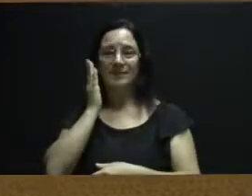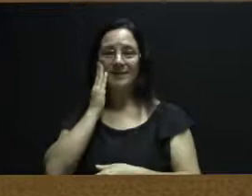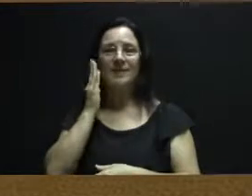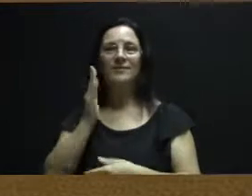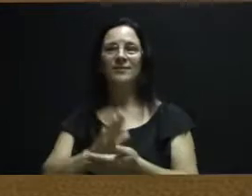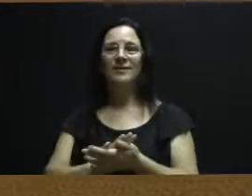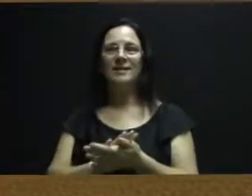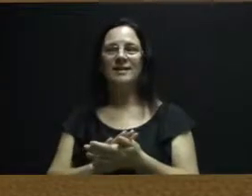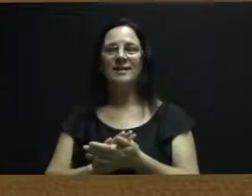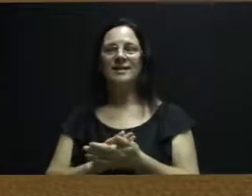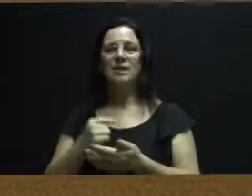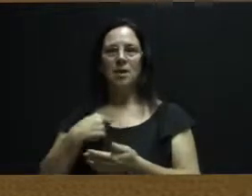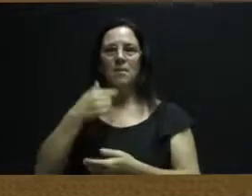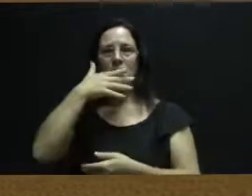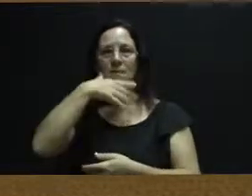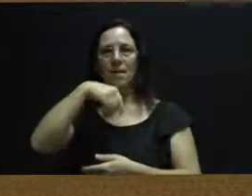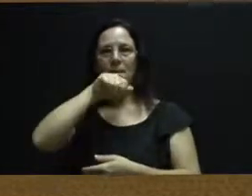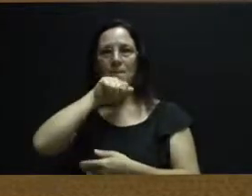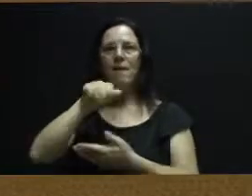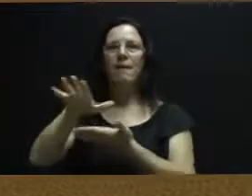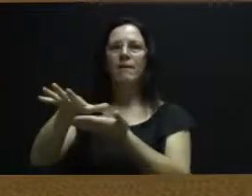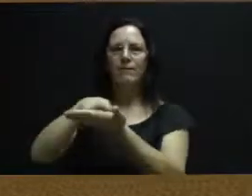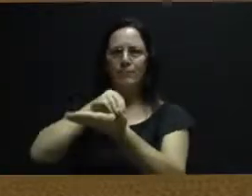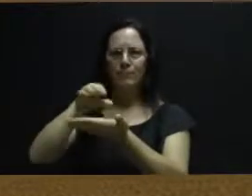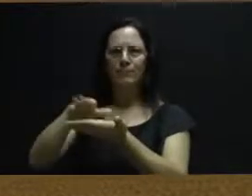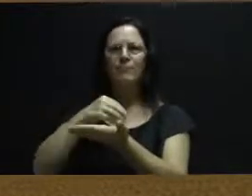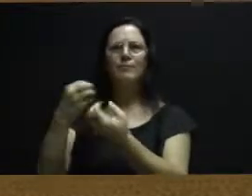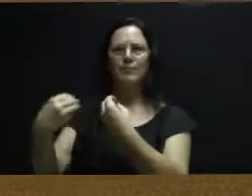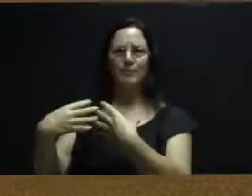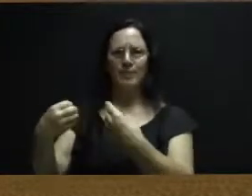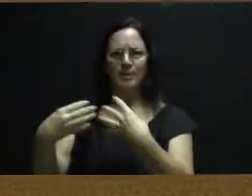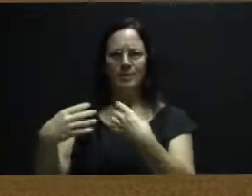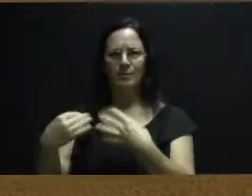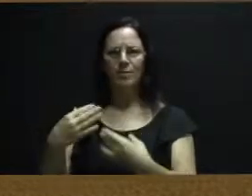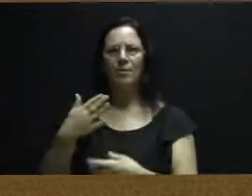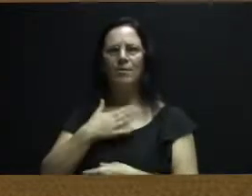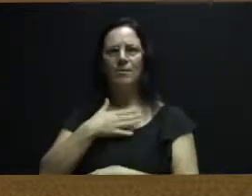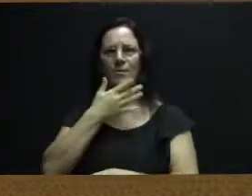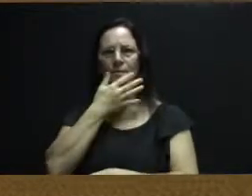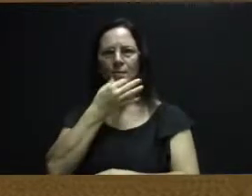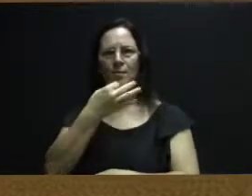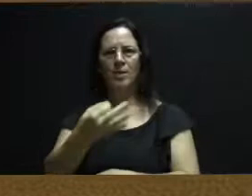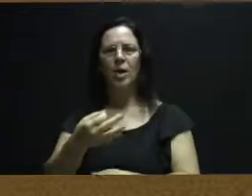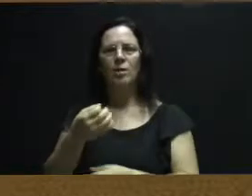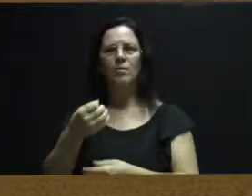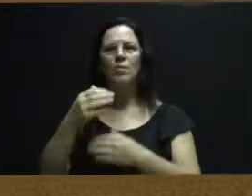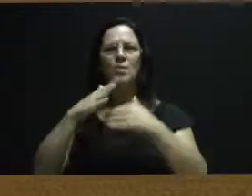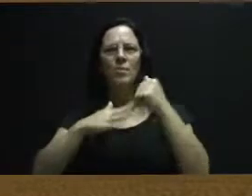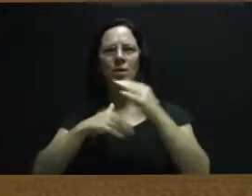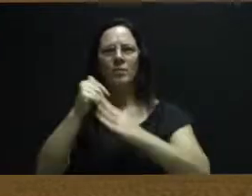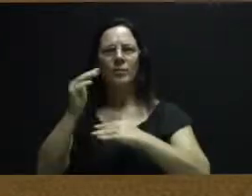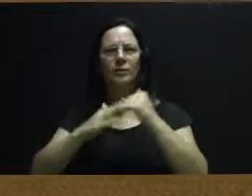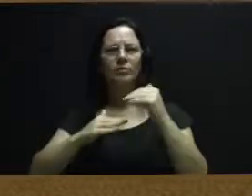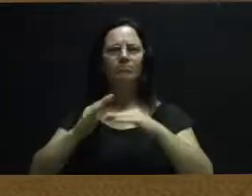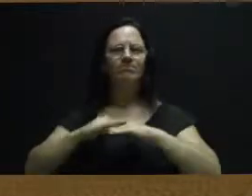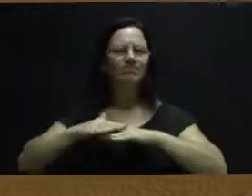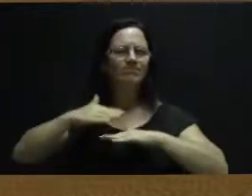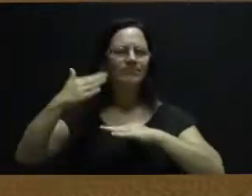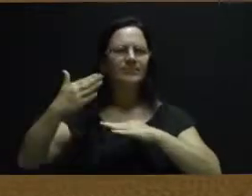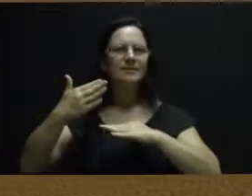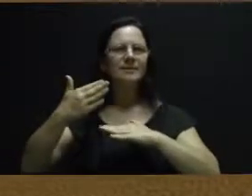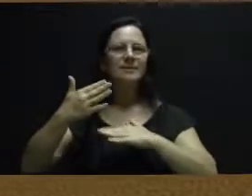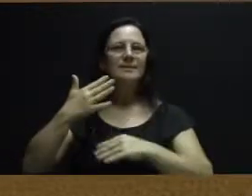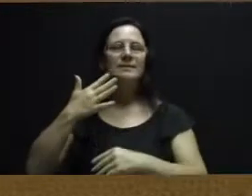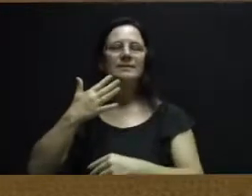aprendi por causa da minha mãe é a educação física, que, na minha opinião, é a das profissões mais gratificantes